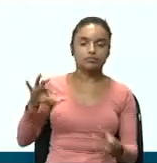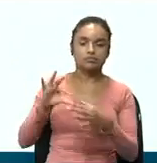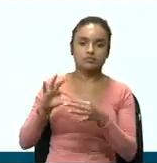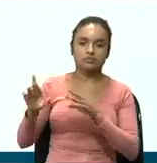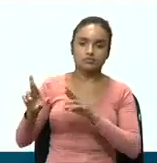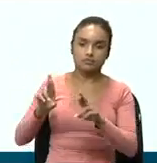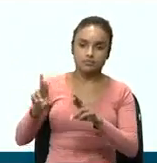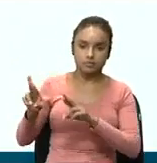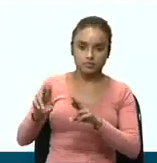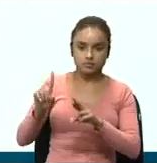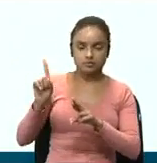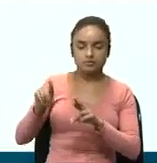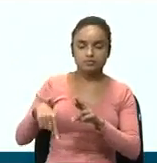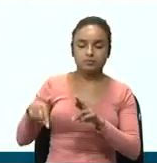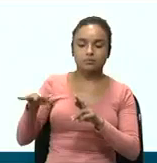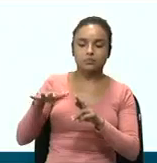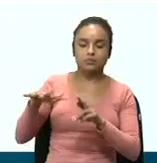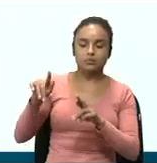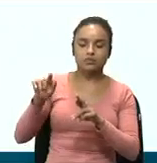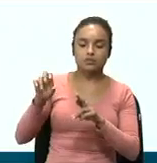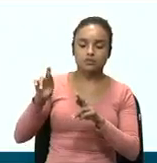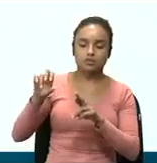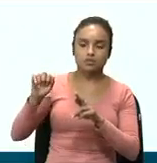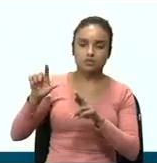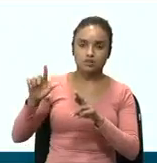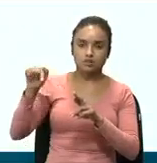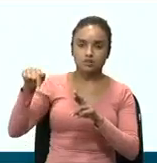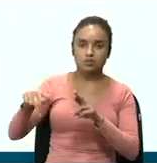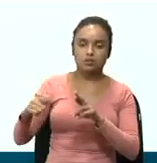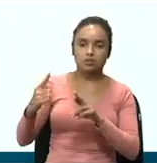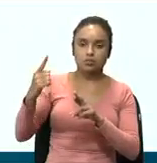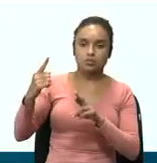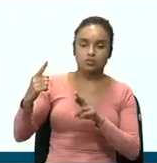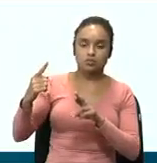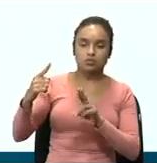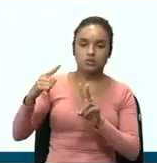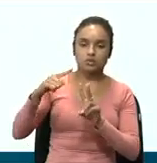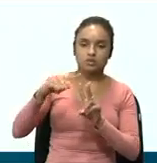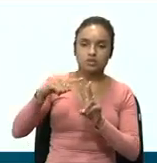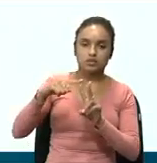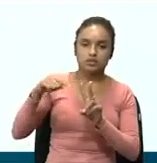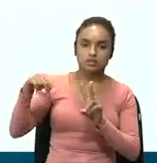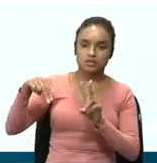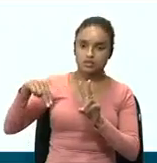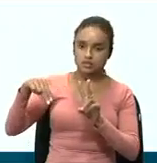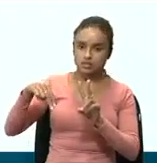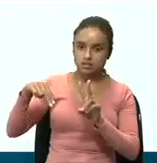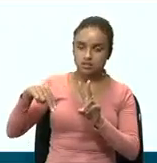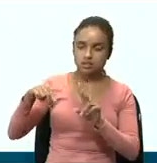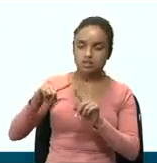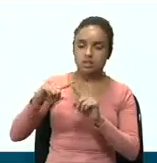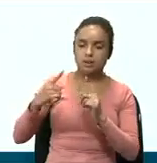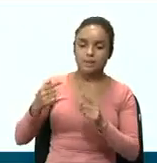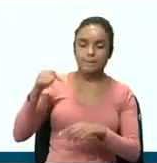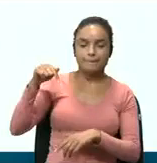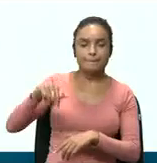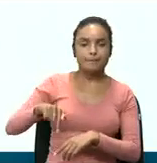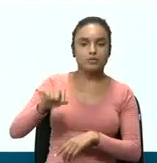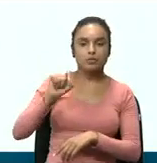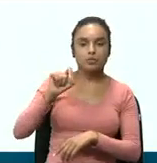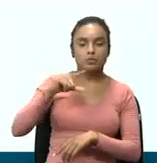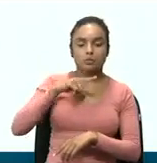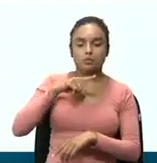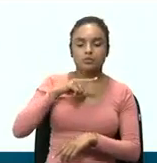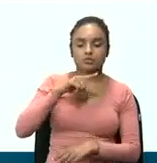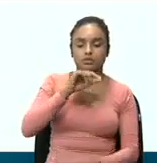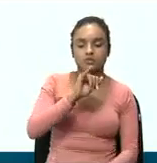termo geral, 1 sobre raiz de n, vamos pensar assim, e eu vou ter, então, a imagem de n.